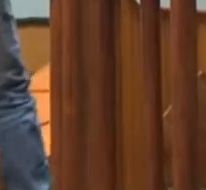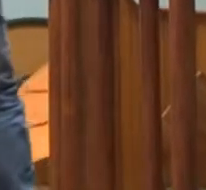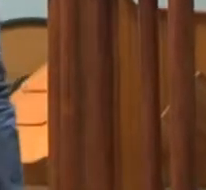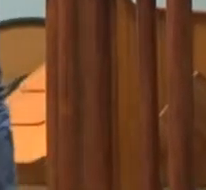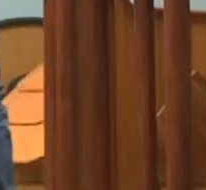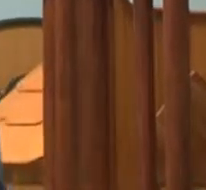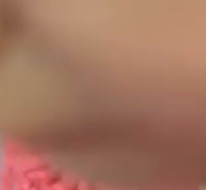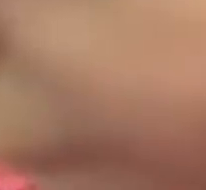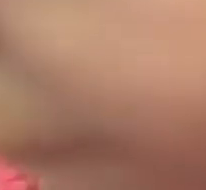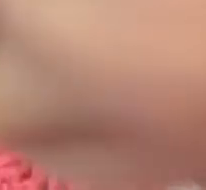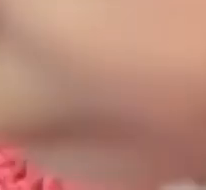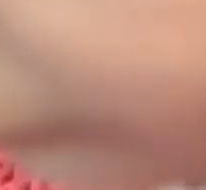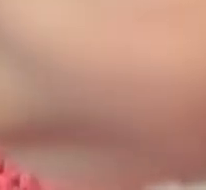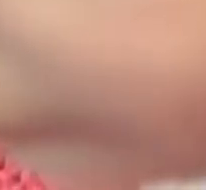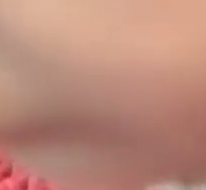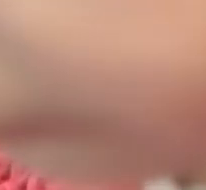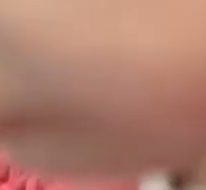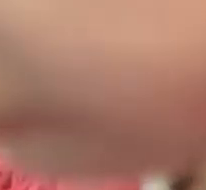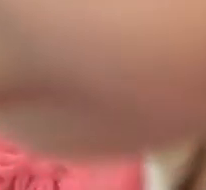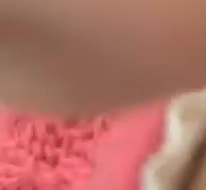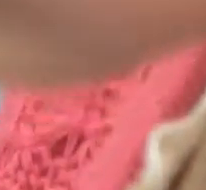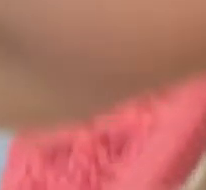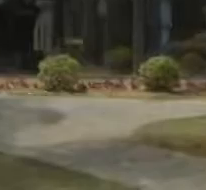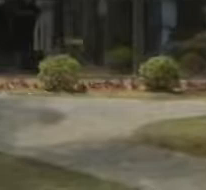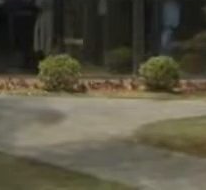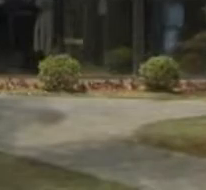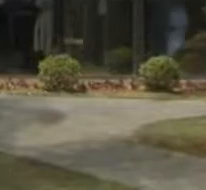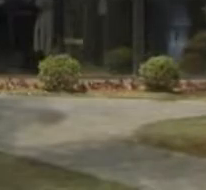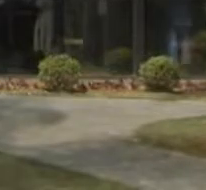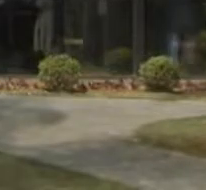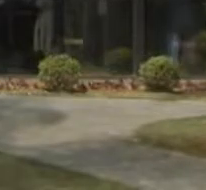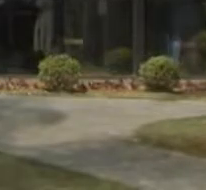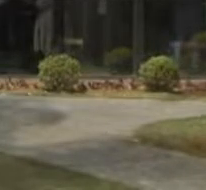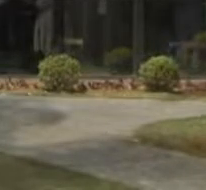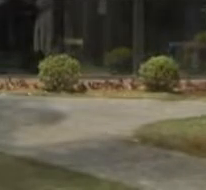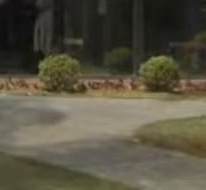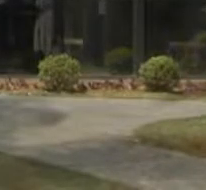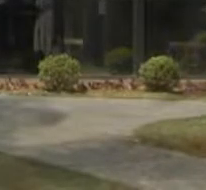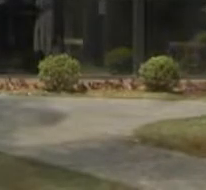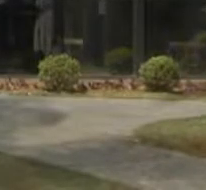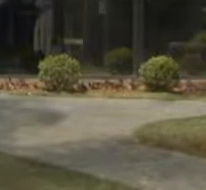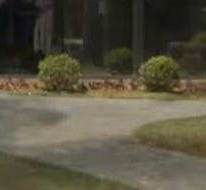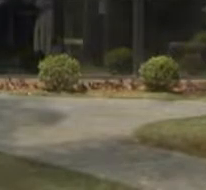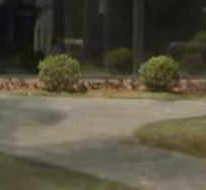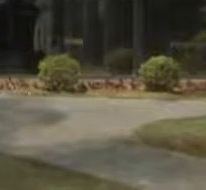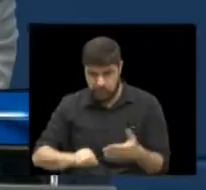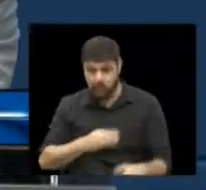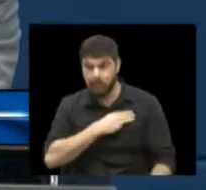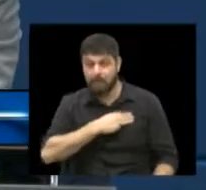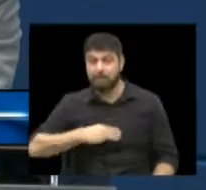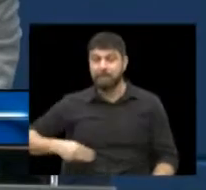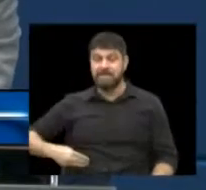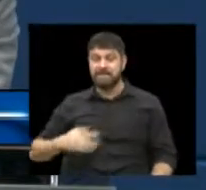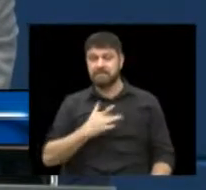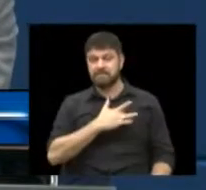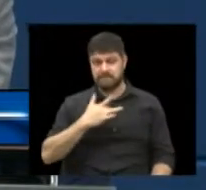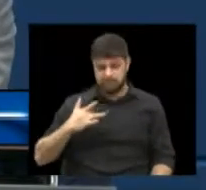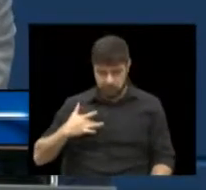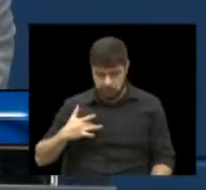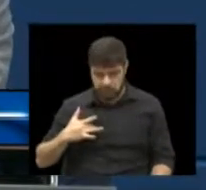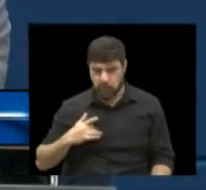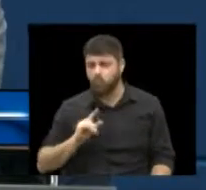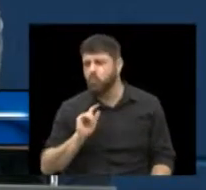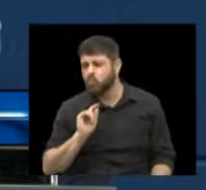e adolescentes. De acordo com os documentos, o Centro Boldrini também foi prejudicado. Como vocês